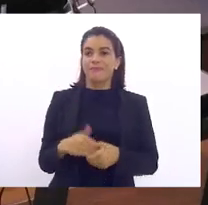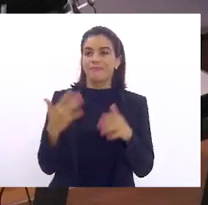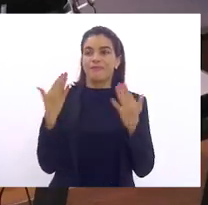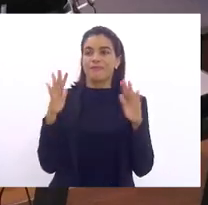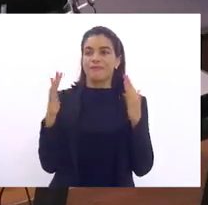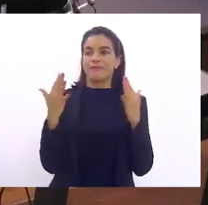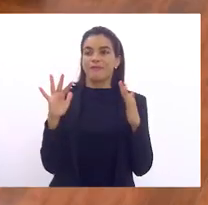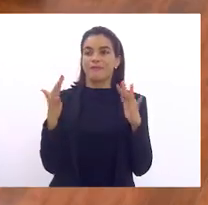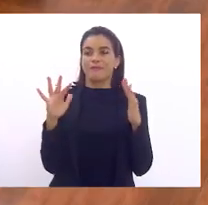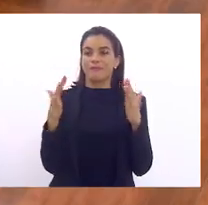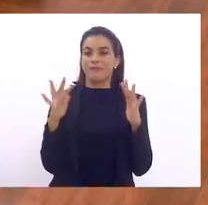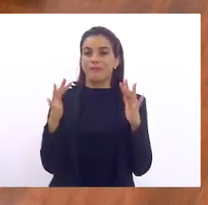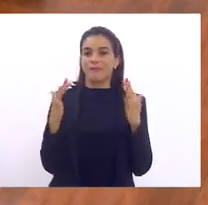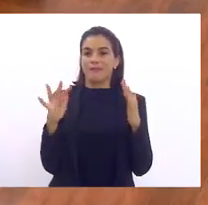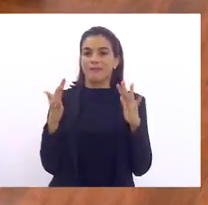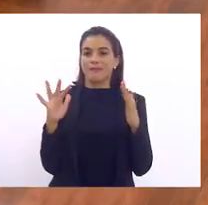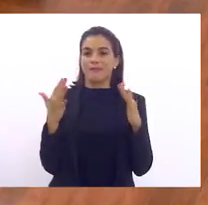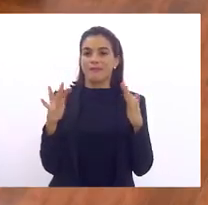mesmoo